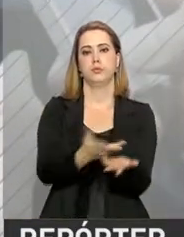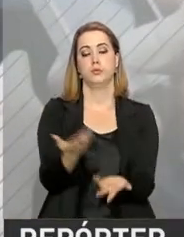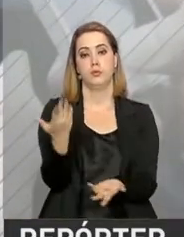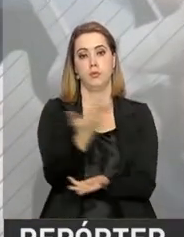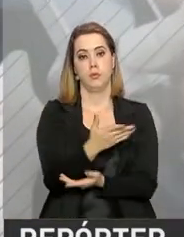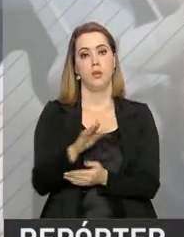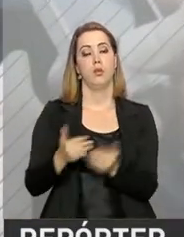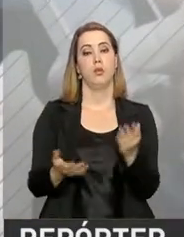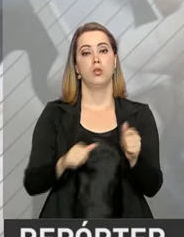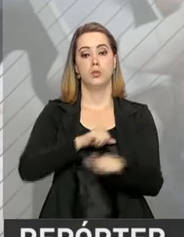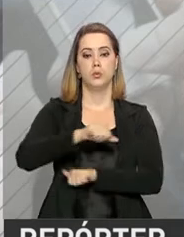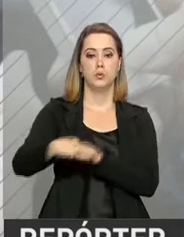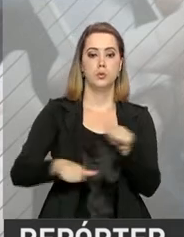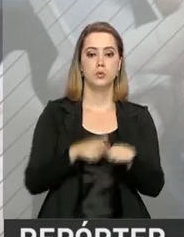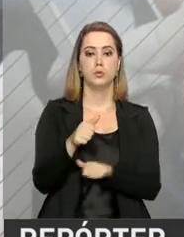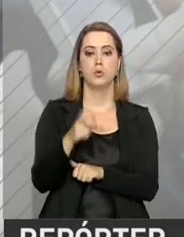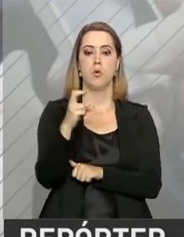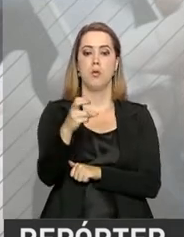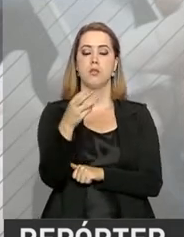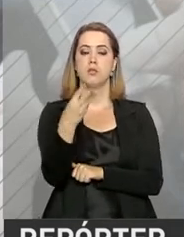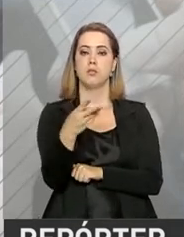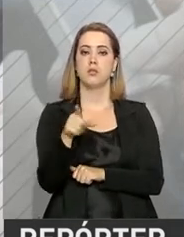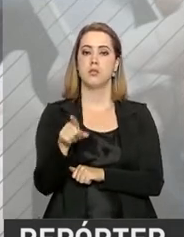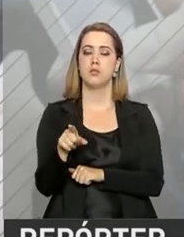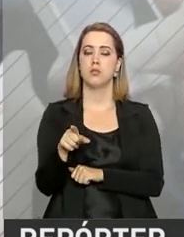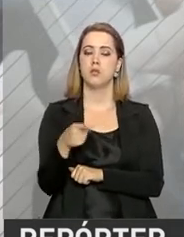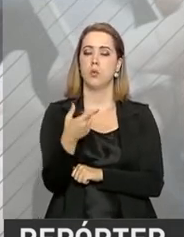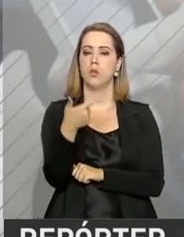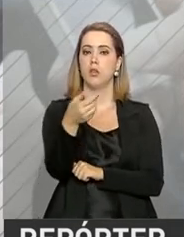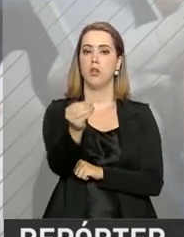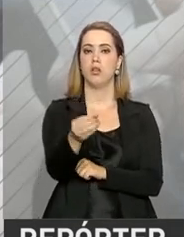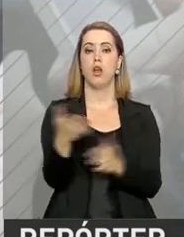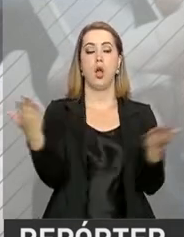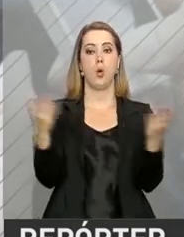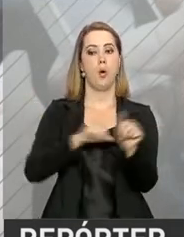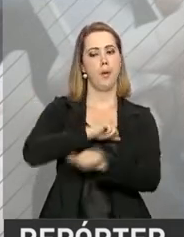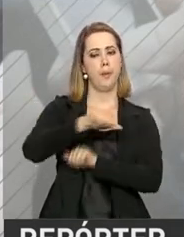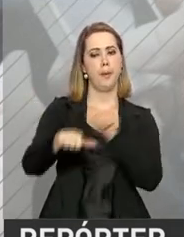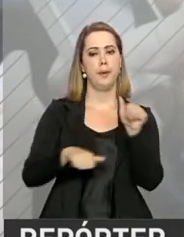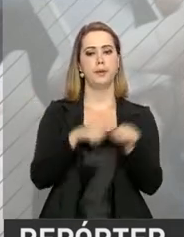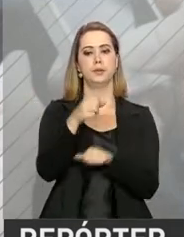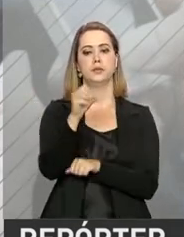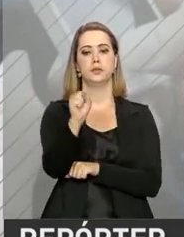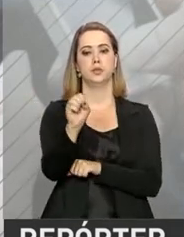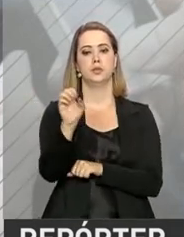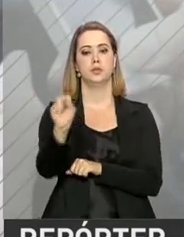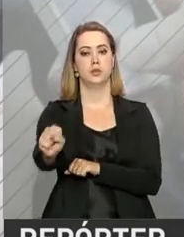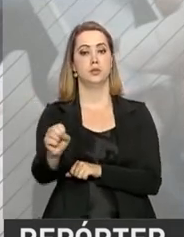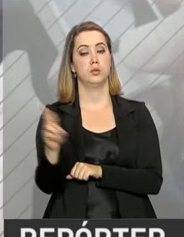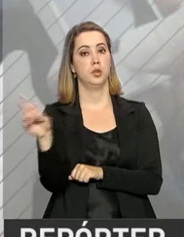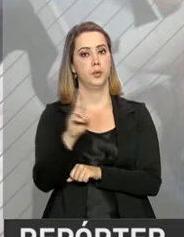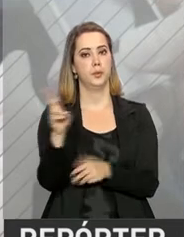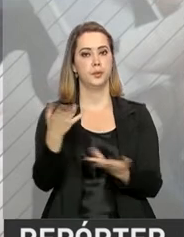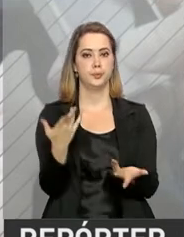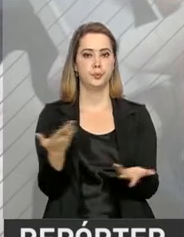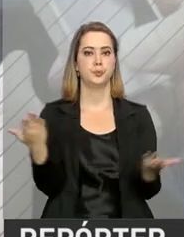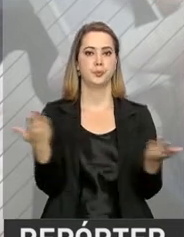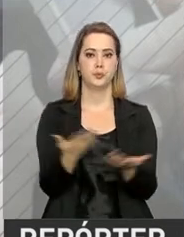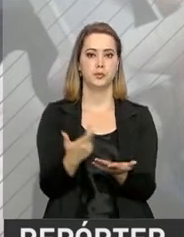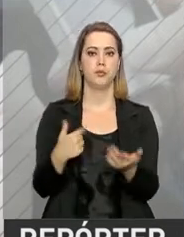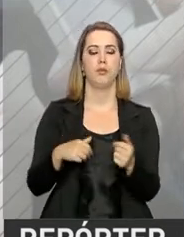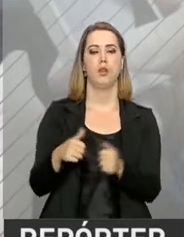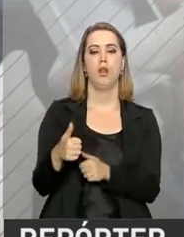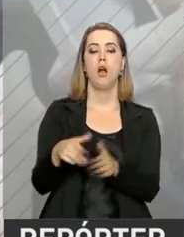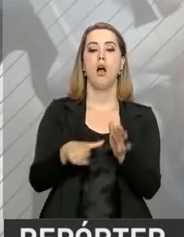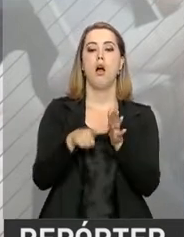leve passa de 53 reais e vinte centavos para 88 reais e trinta e oito centavos infração média